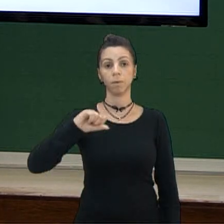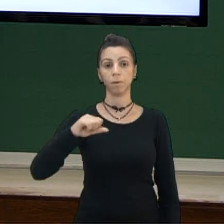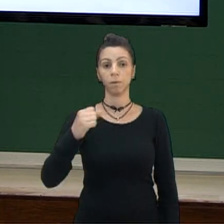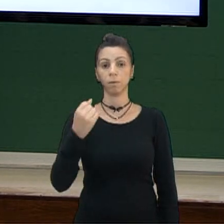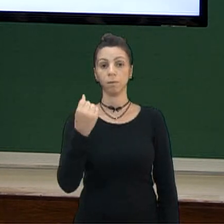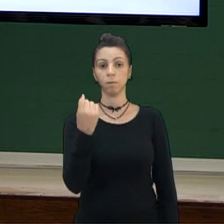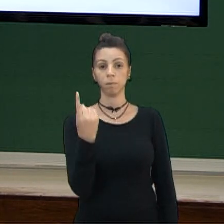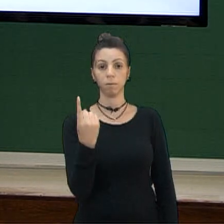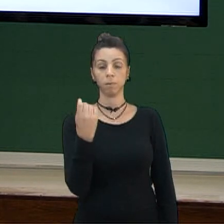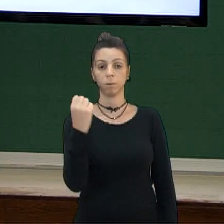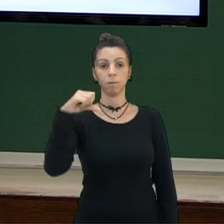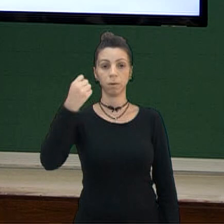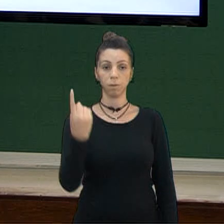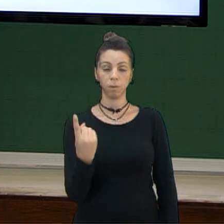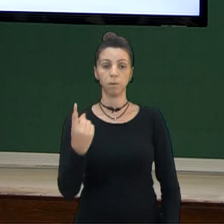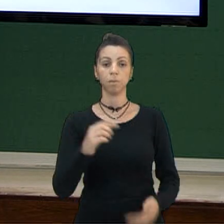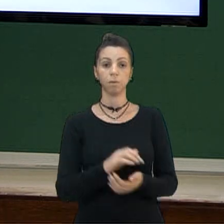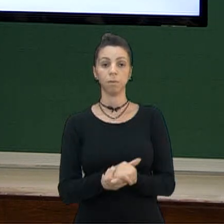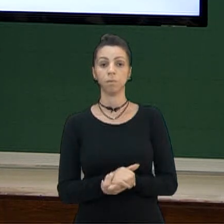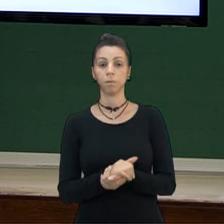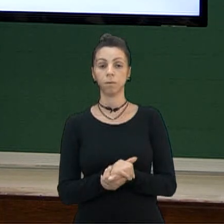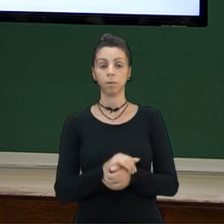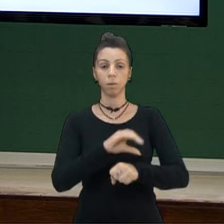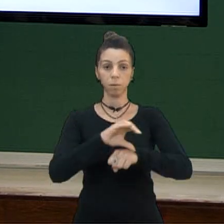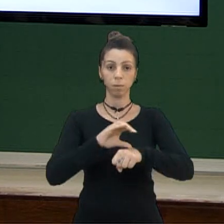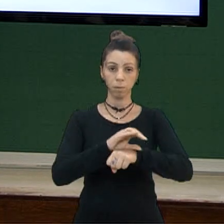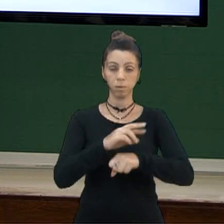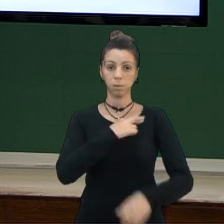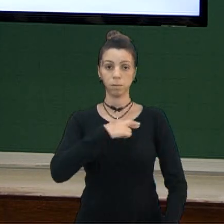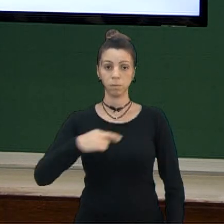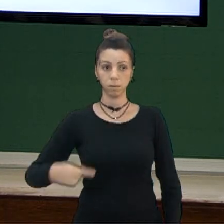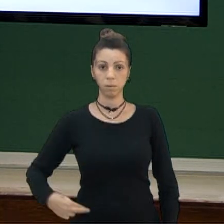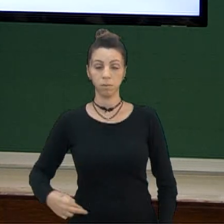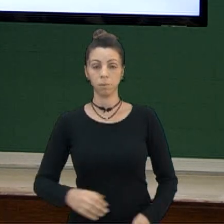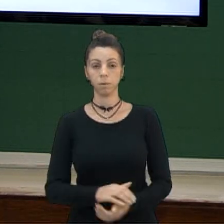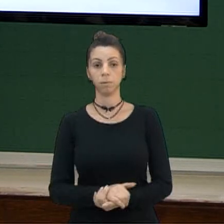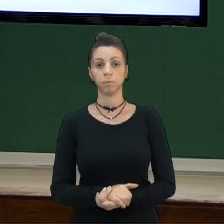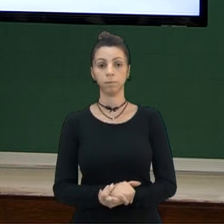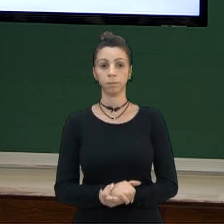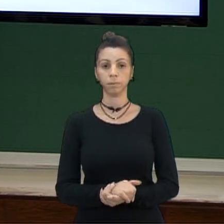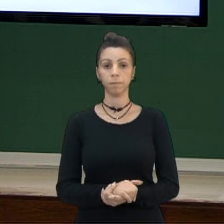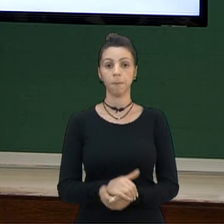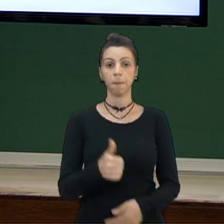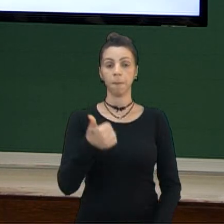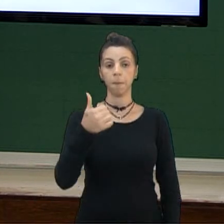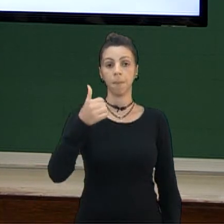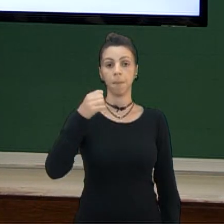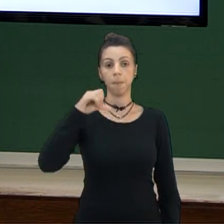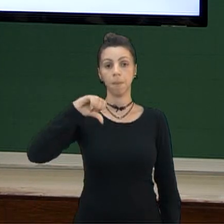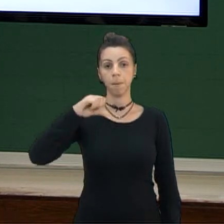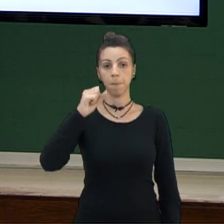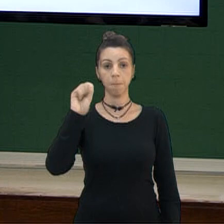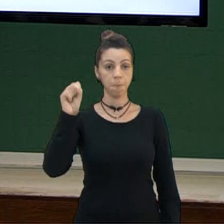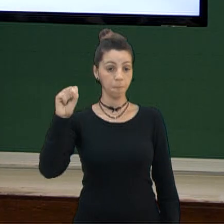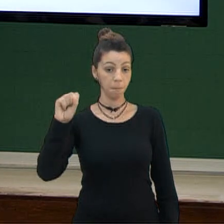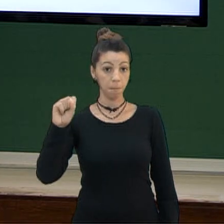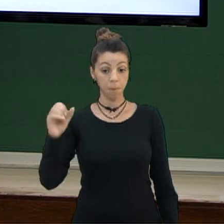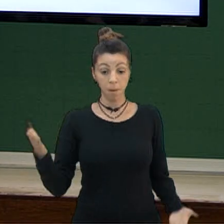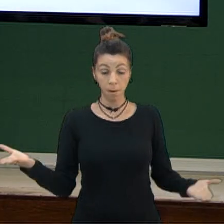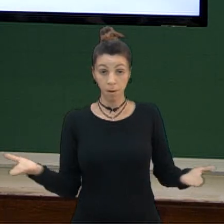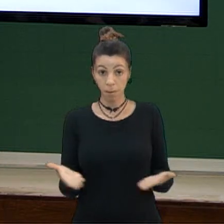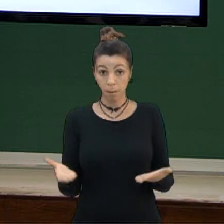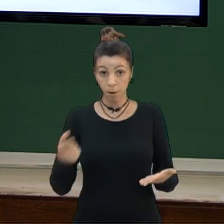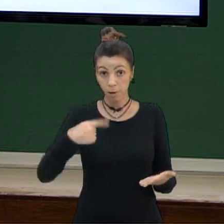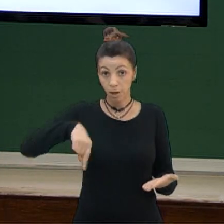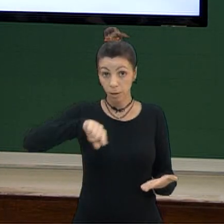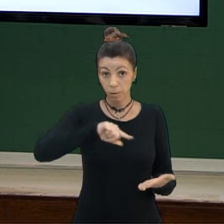da Proclamação da República. E a Constituição de 1988 foi a nossa Constituição atual, que é a Constituição